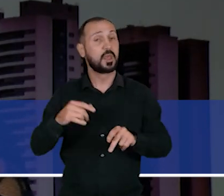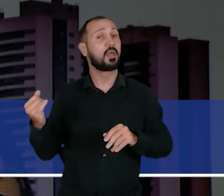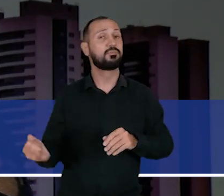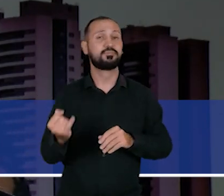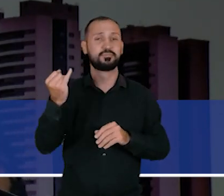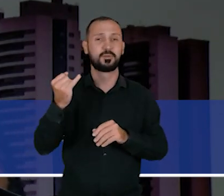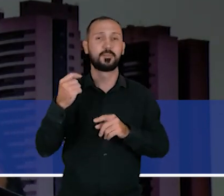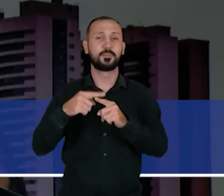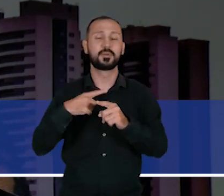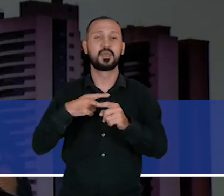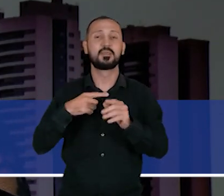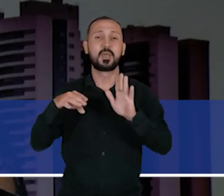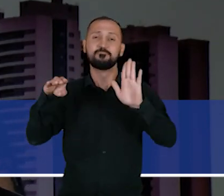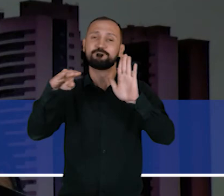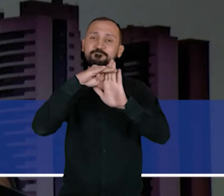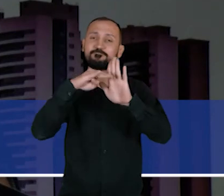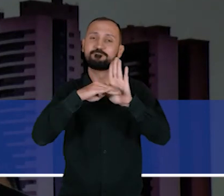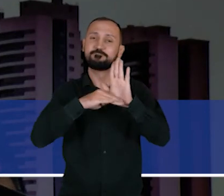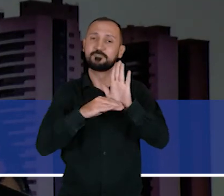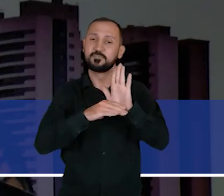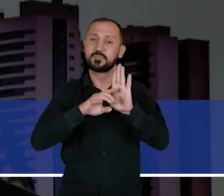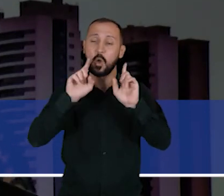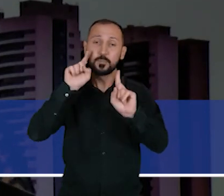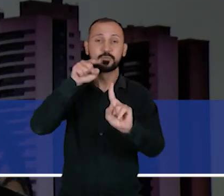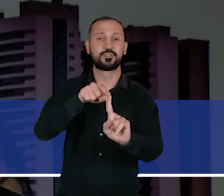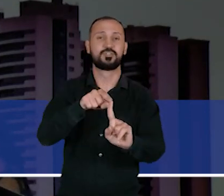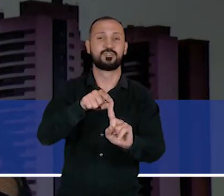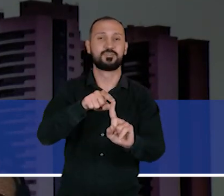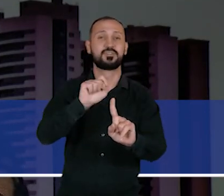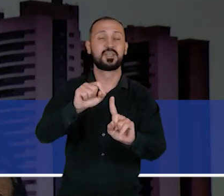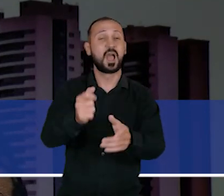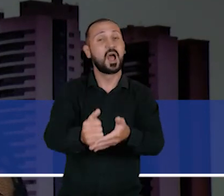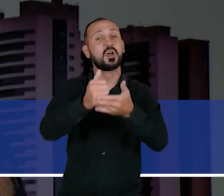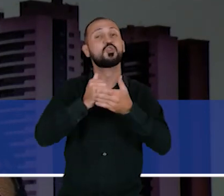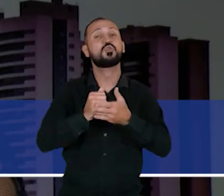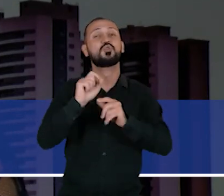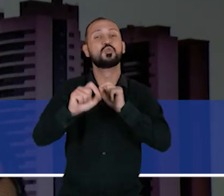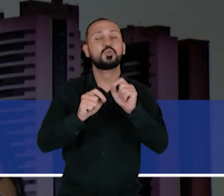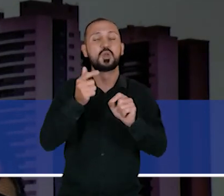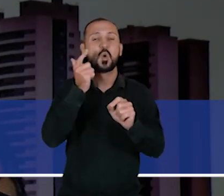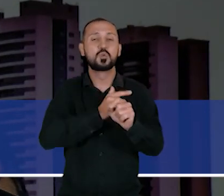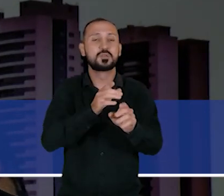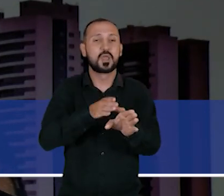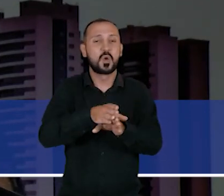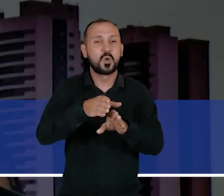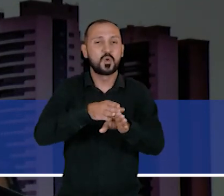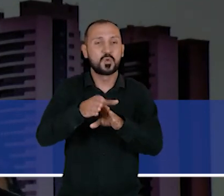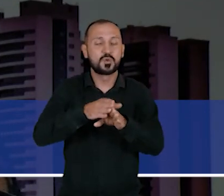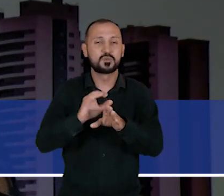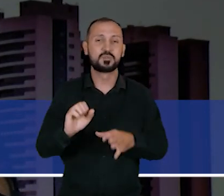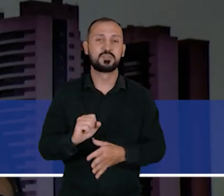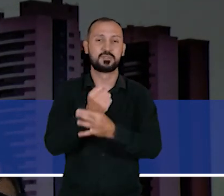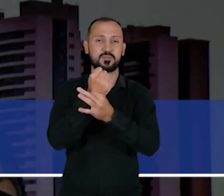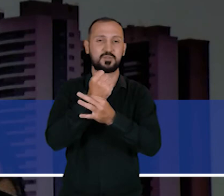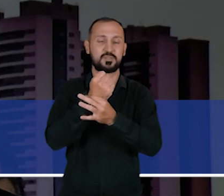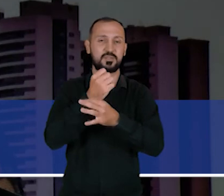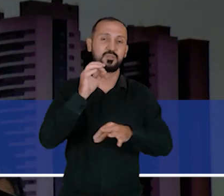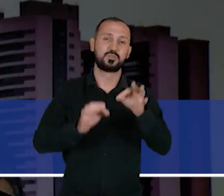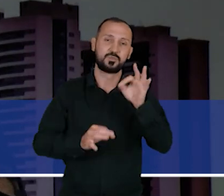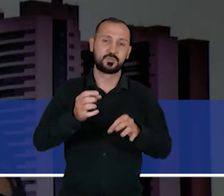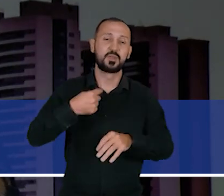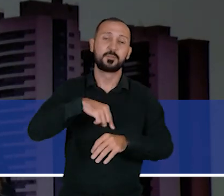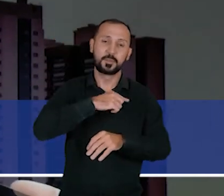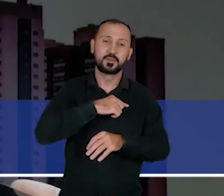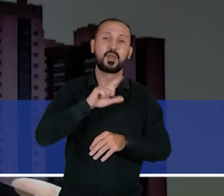ela é de extrema importância, porque ela traz critérios um pouco mais objetivos que permite você orientar com maior